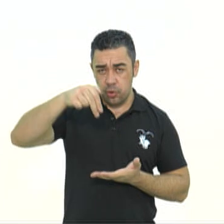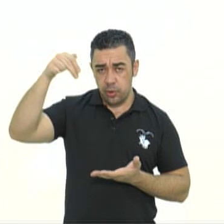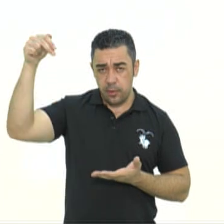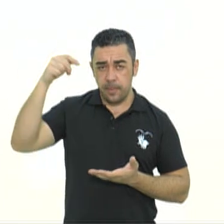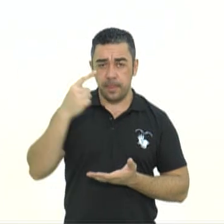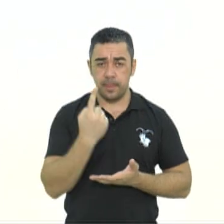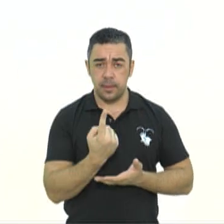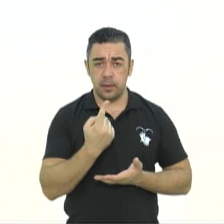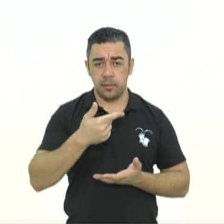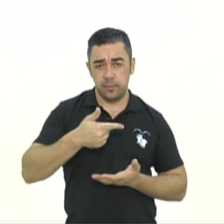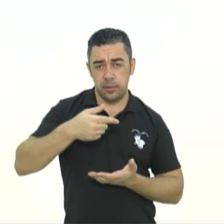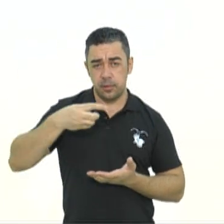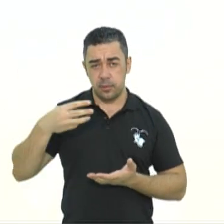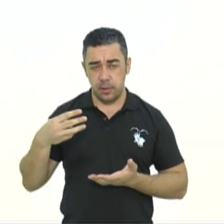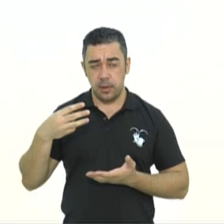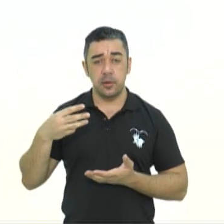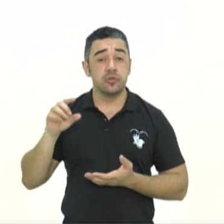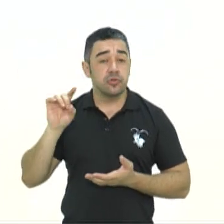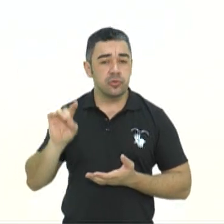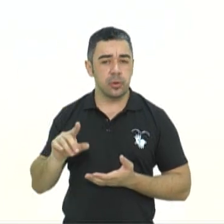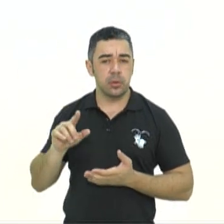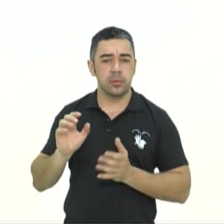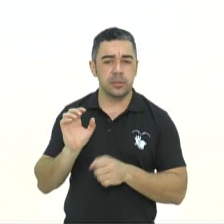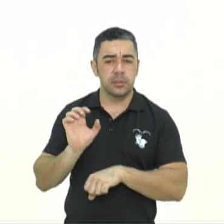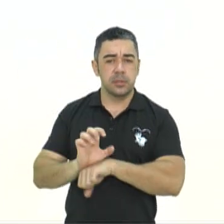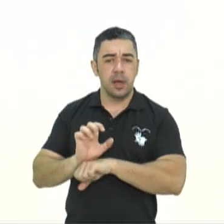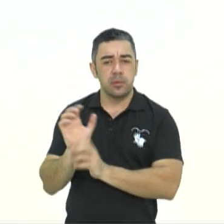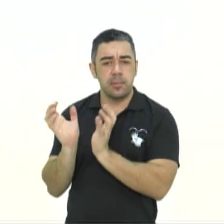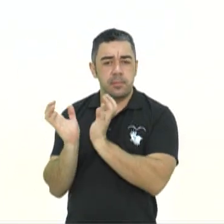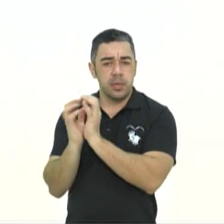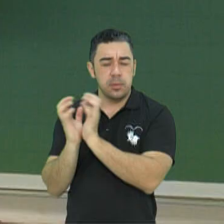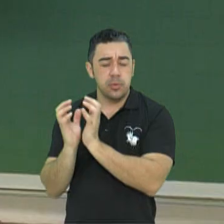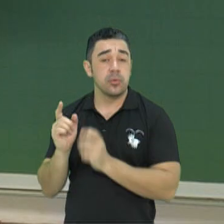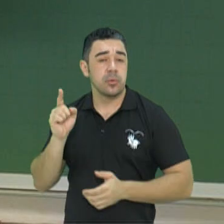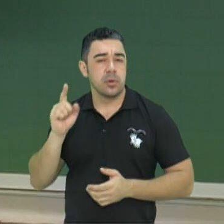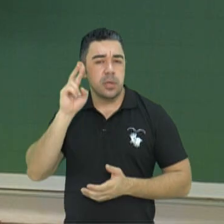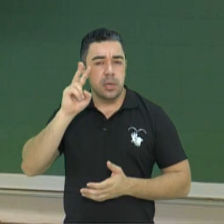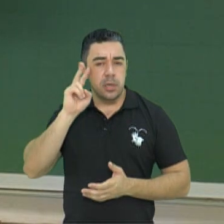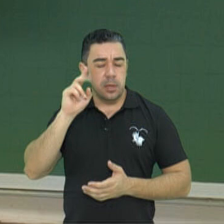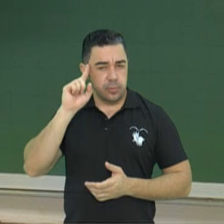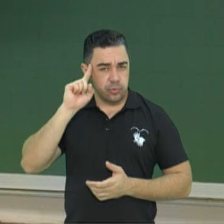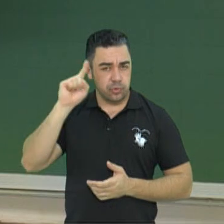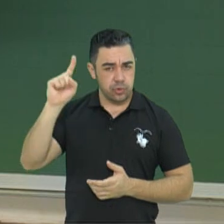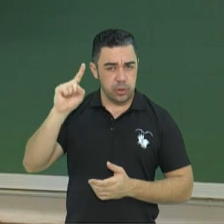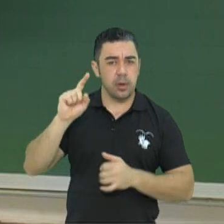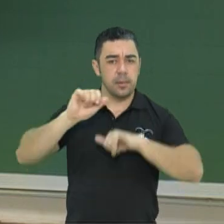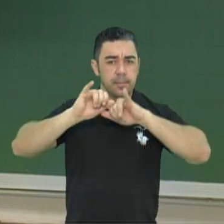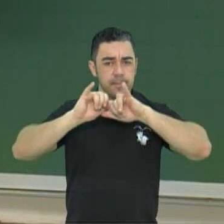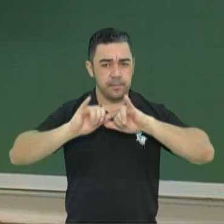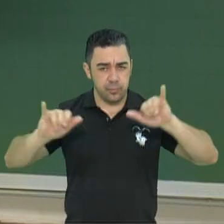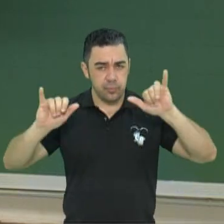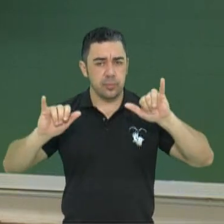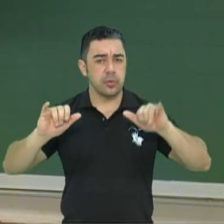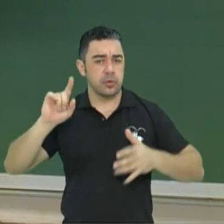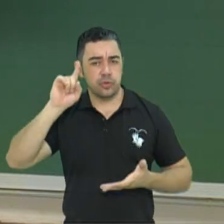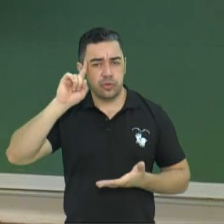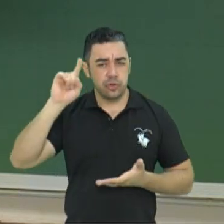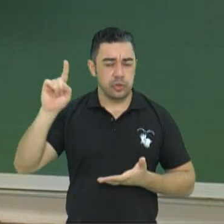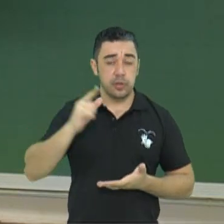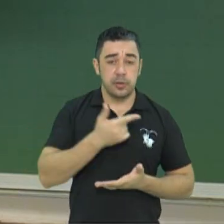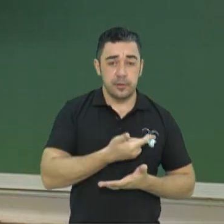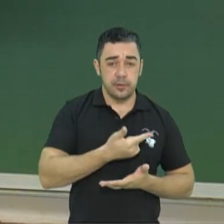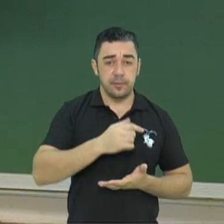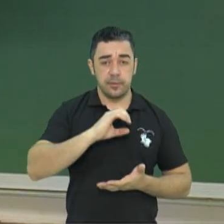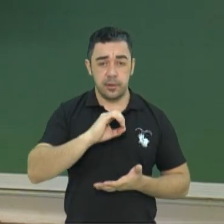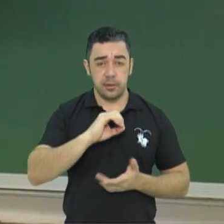123 somente em Pernambuco. E lembra lá da data da publicação, certo? Essa notícia, então, foi publicada em 20